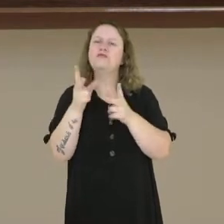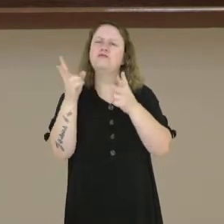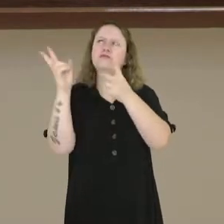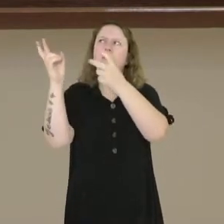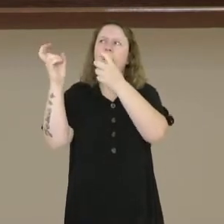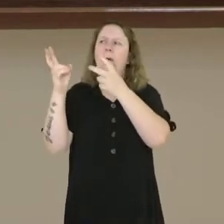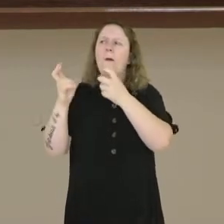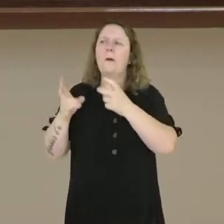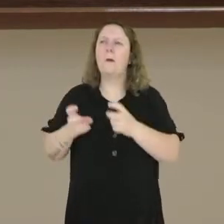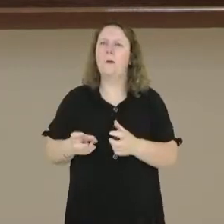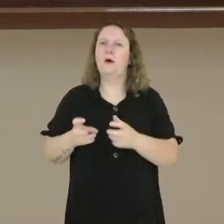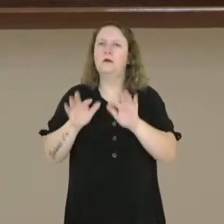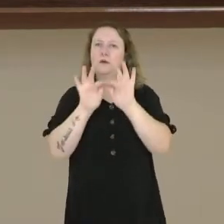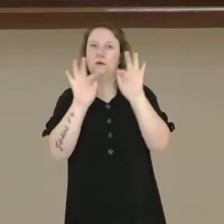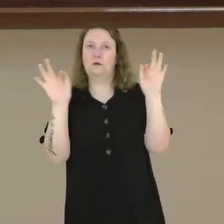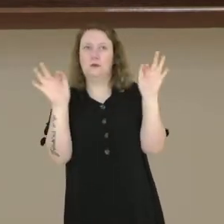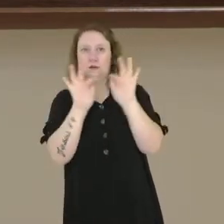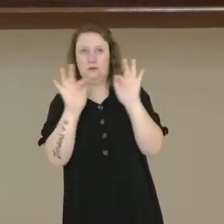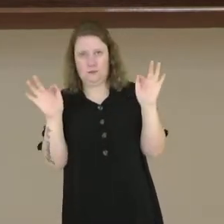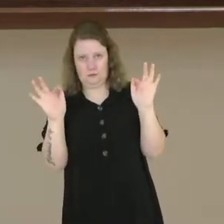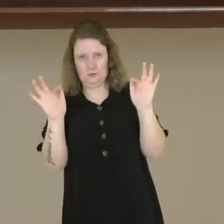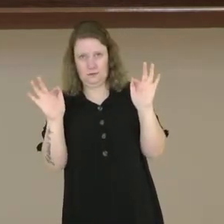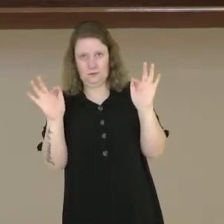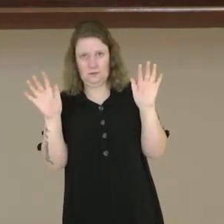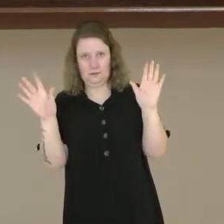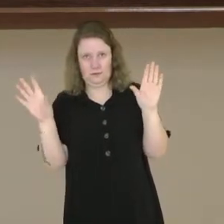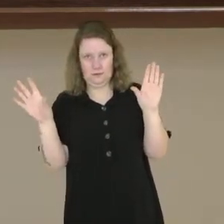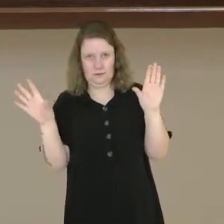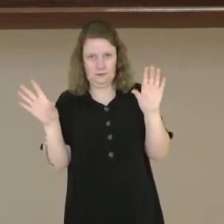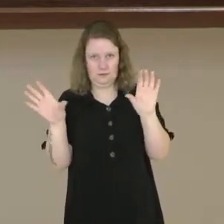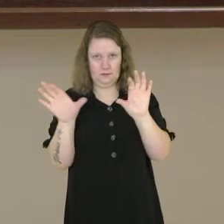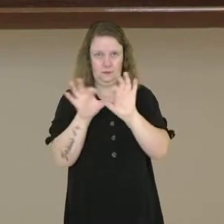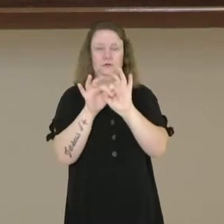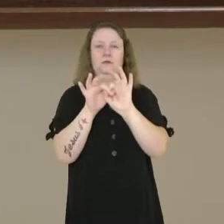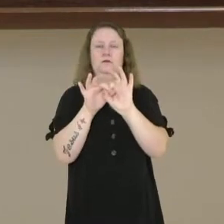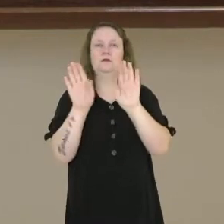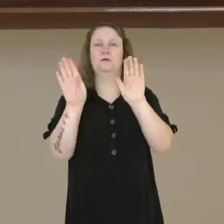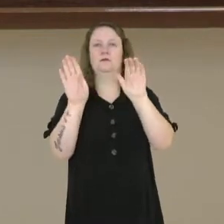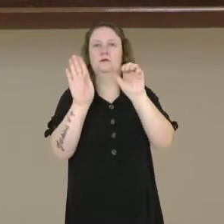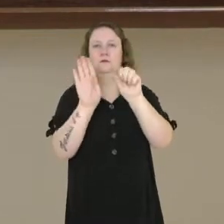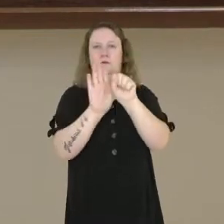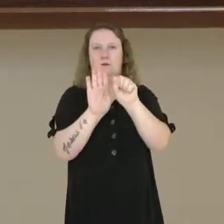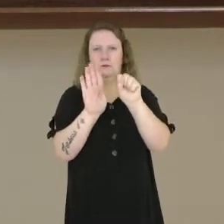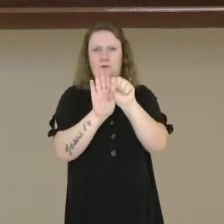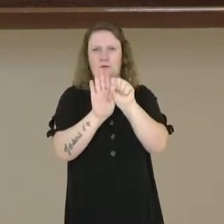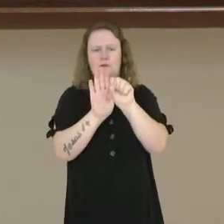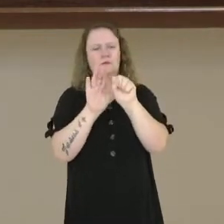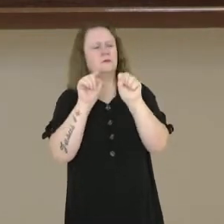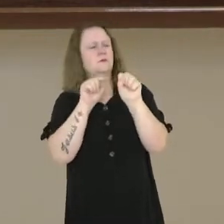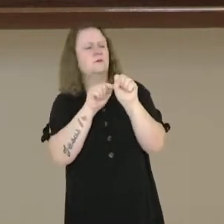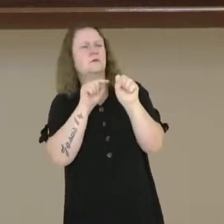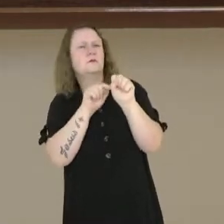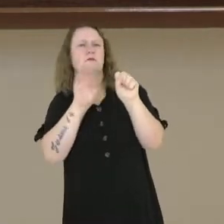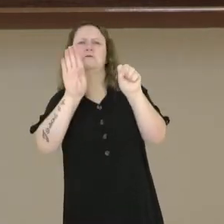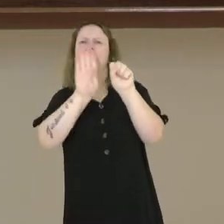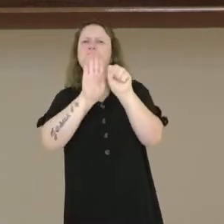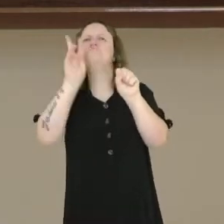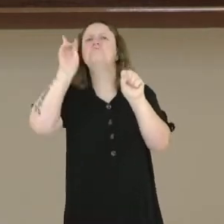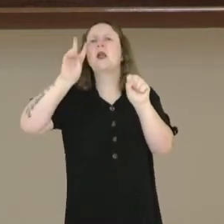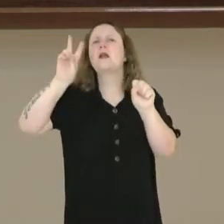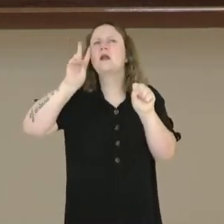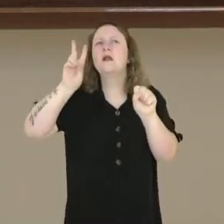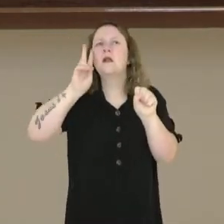subordinadas substantivas. Só que, para falar de substantivo, você se lembra o que é um substantivo? Que temos uma nuvem